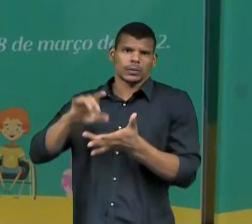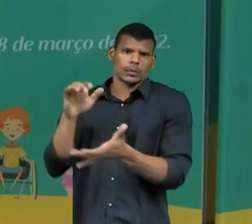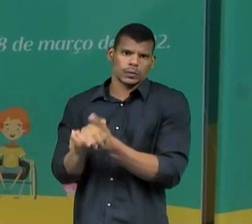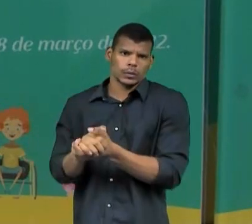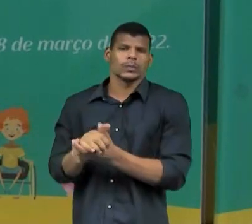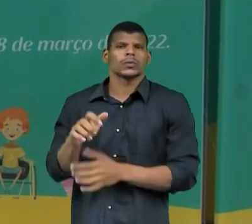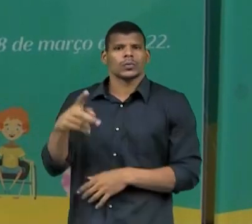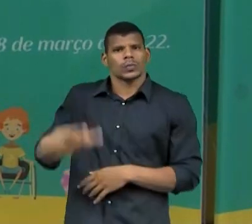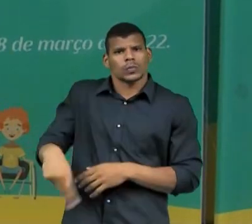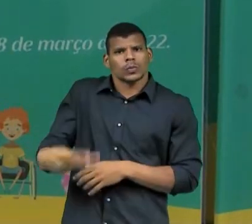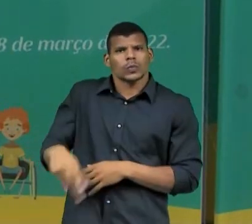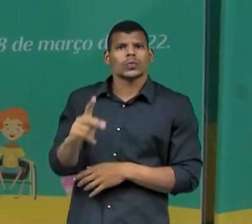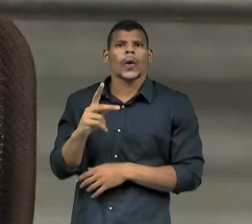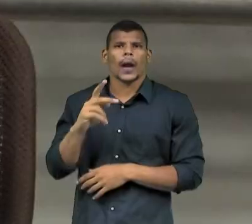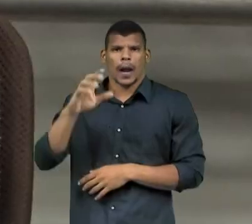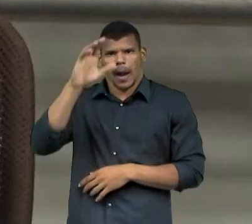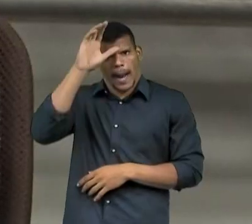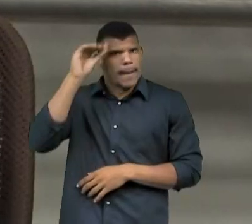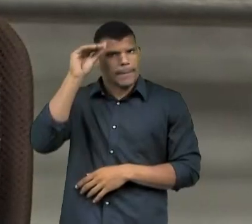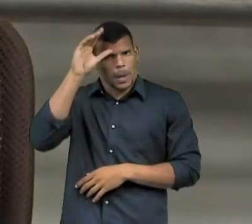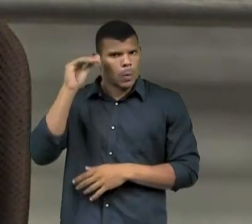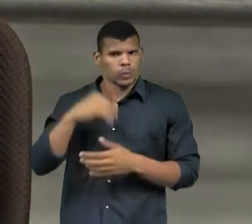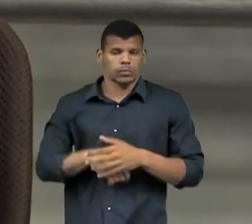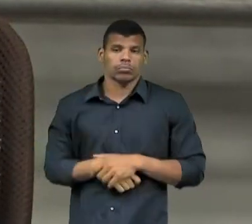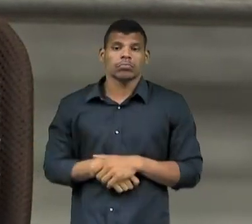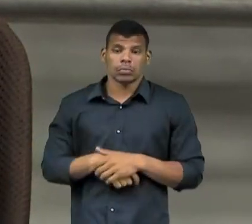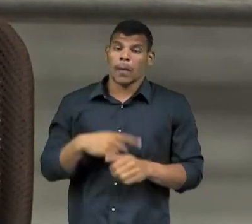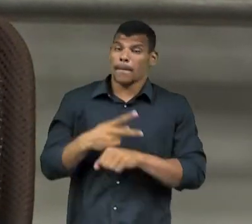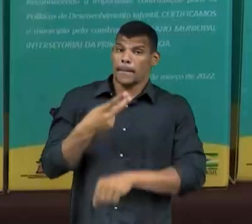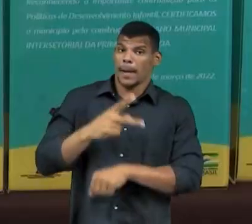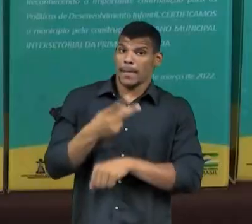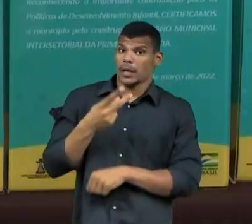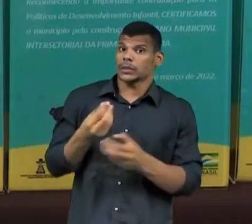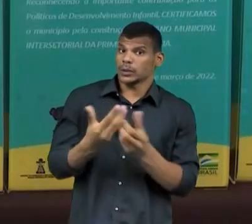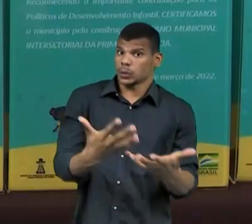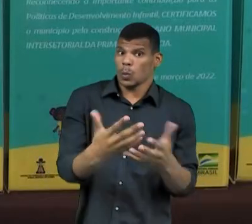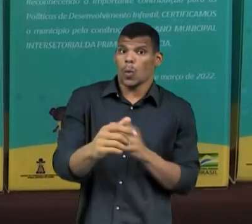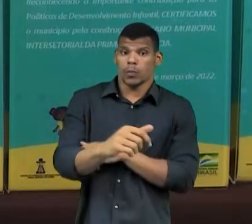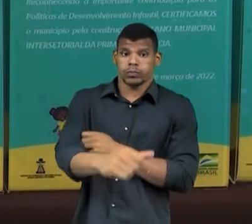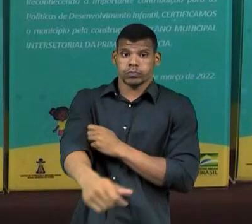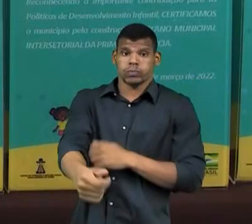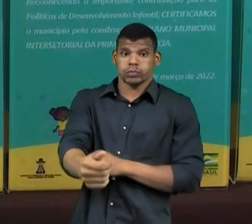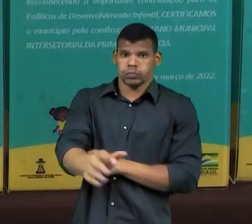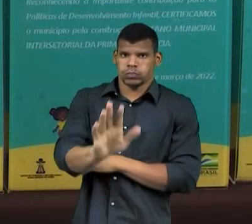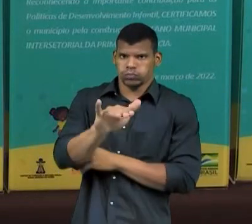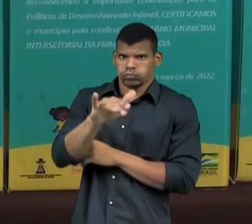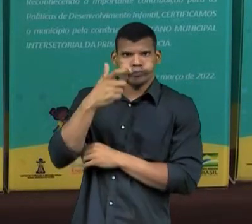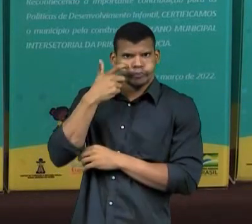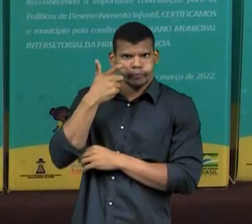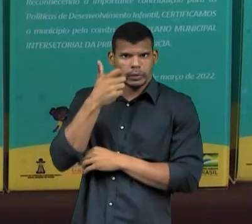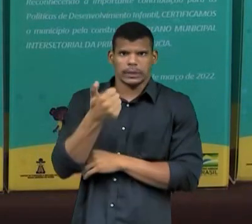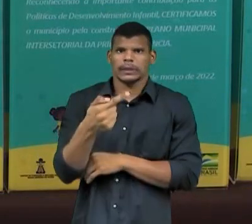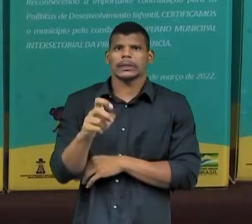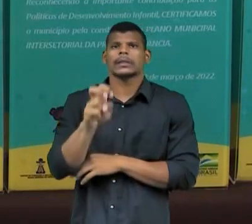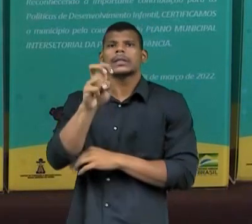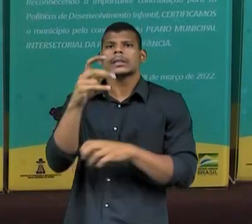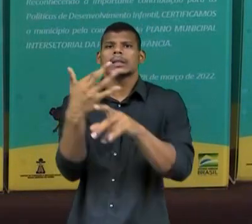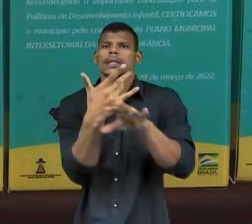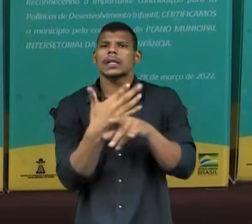uma premiação de reconhecimento do trabalho dos municípios. Das 175 cidades